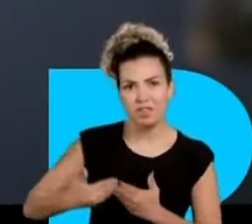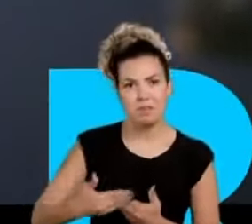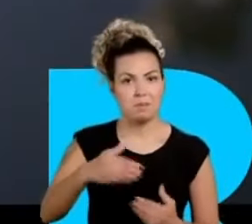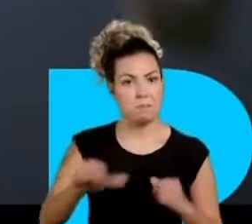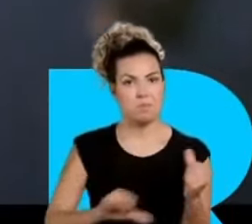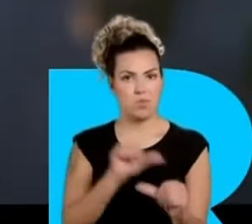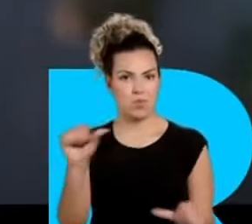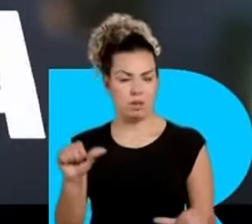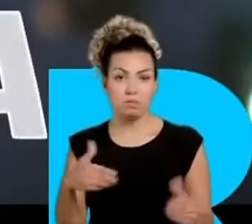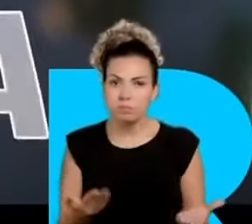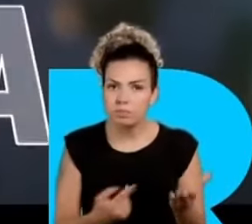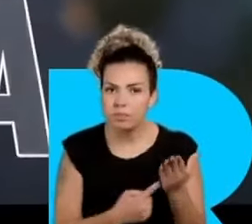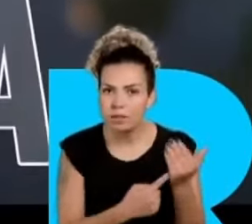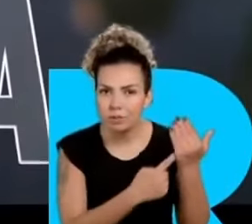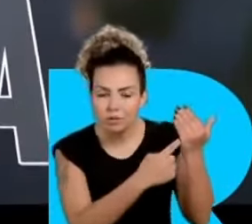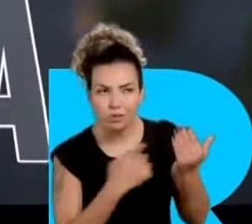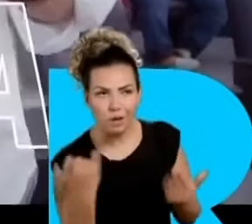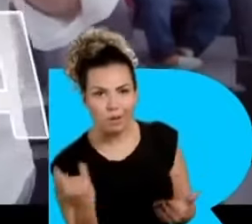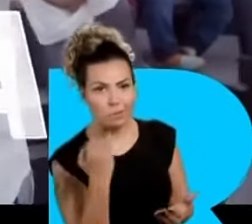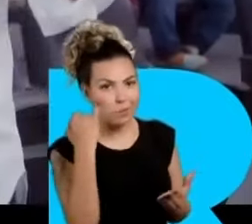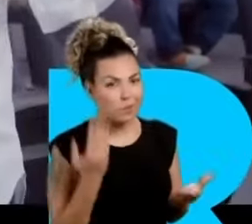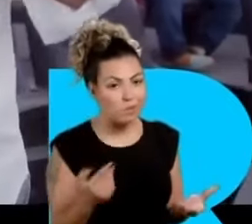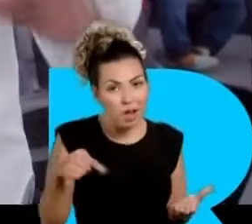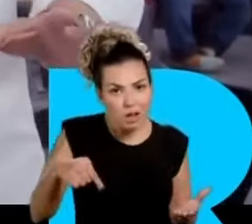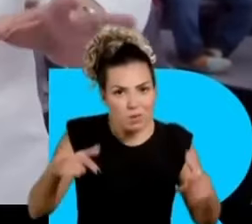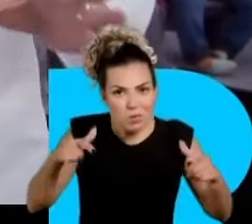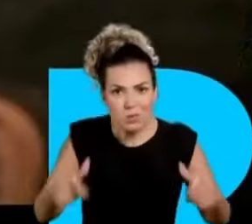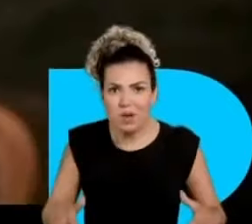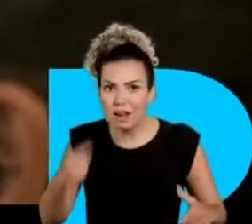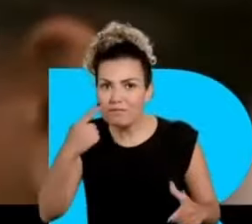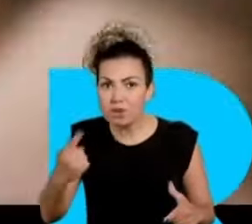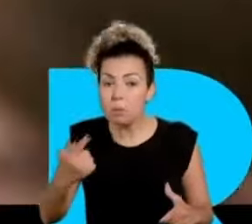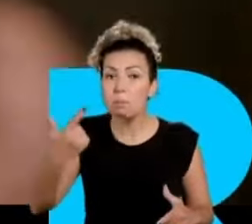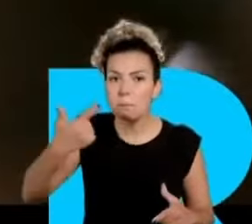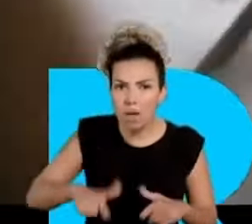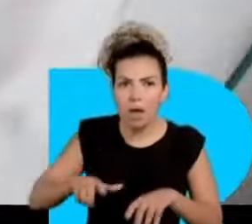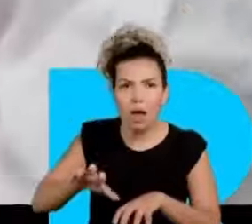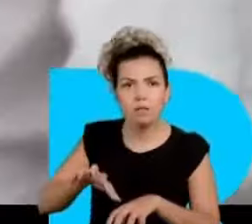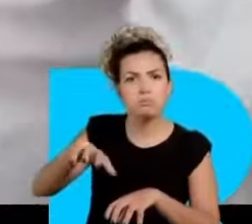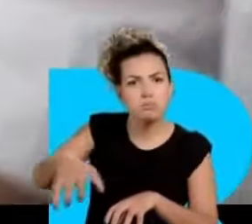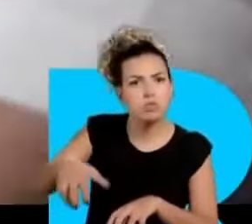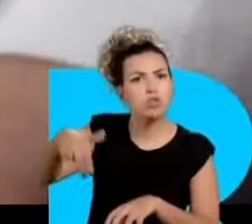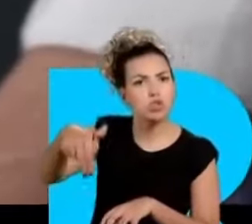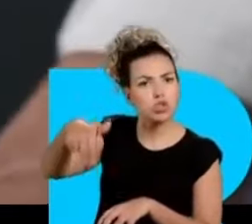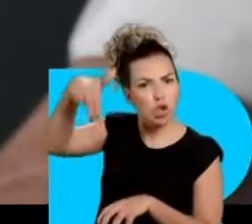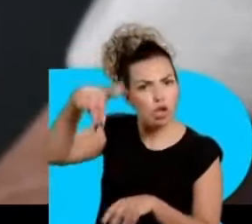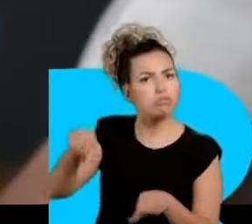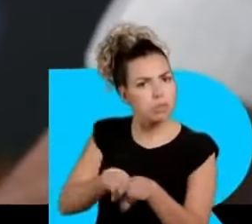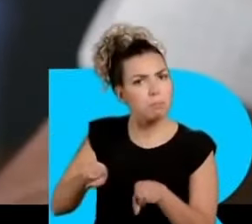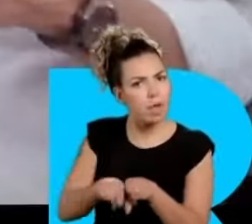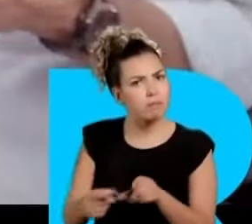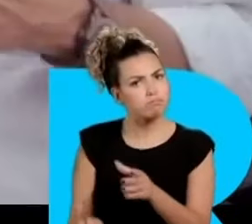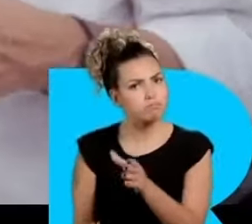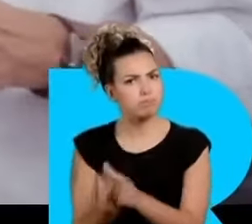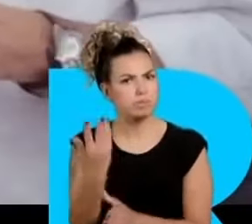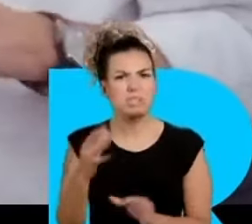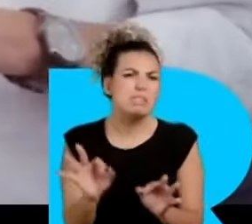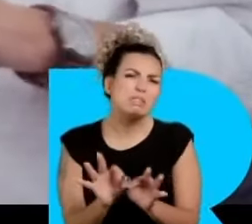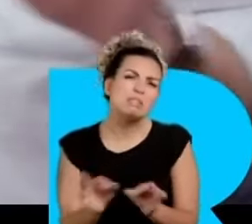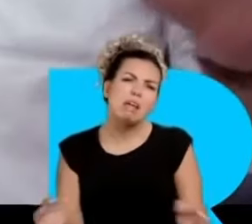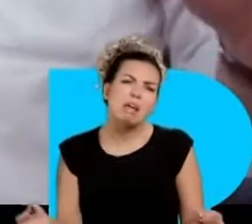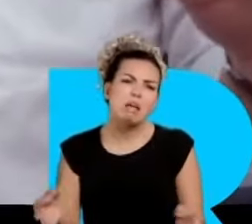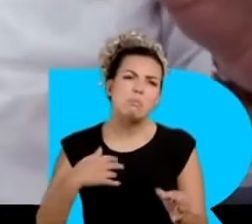minha vida. O uso da tecnologia, gente, é fundamental, né? Então, a gente está aqui com esse planetário, já vamos colocar outro lá na Zona Norte também. E não é